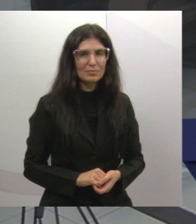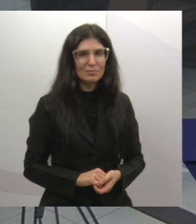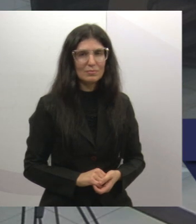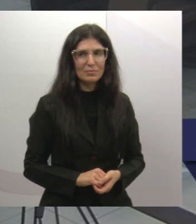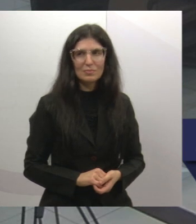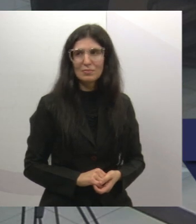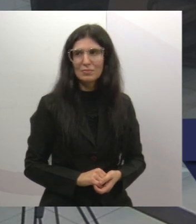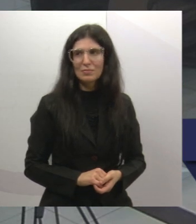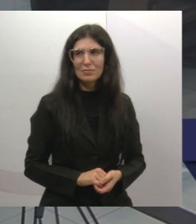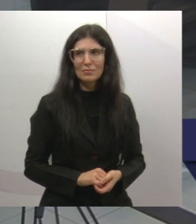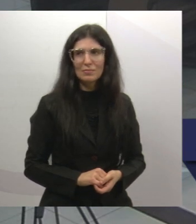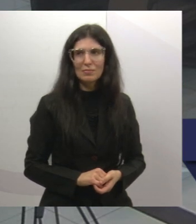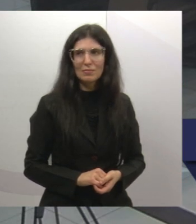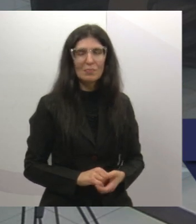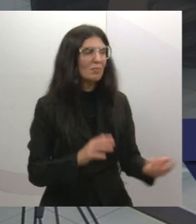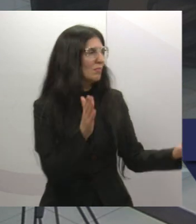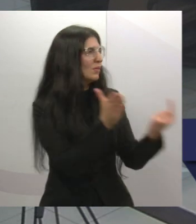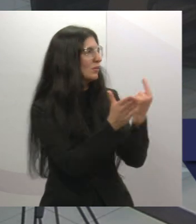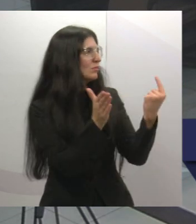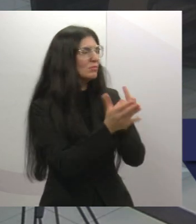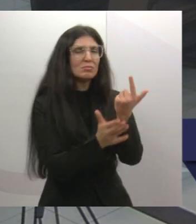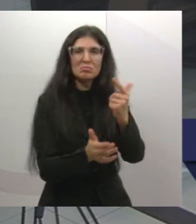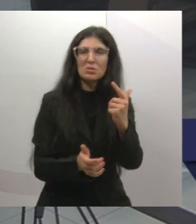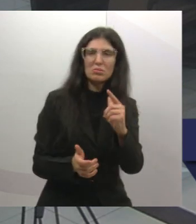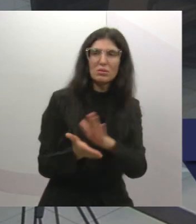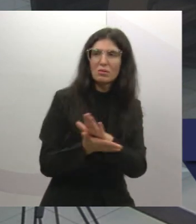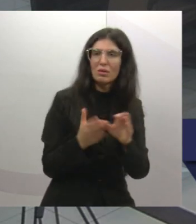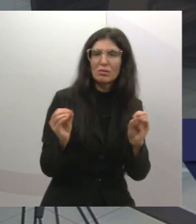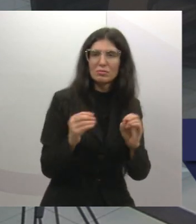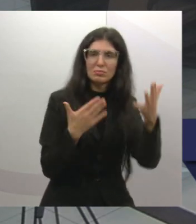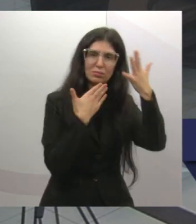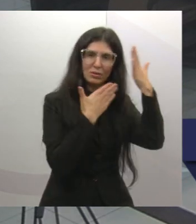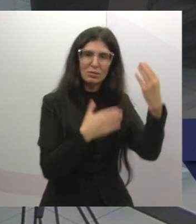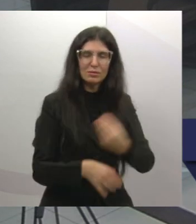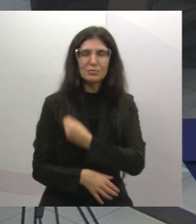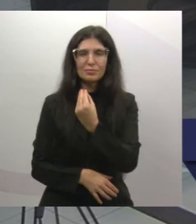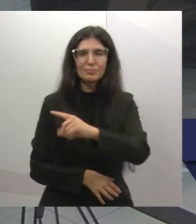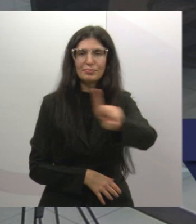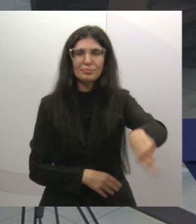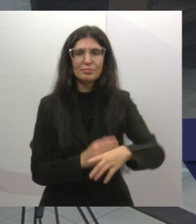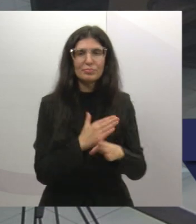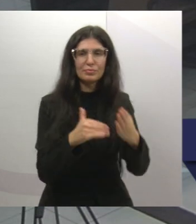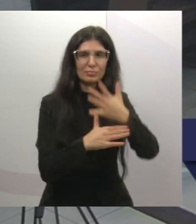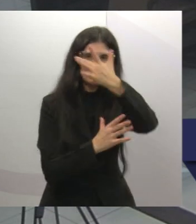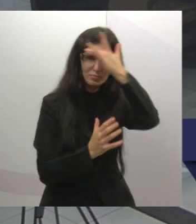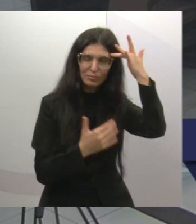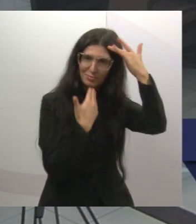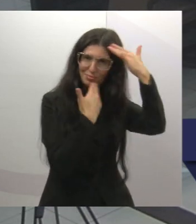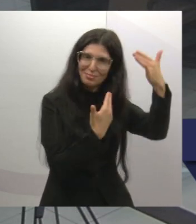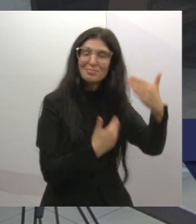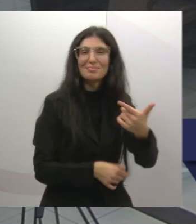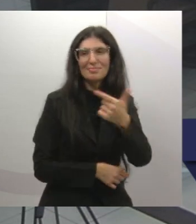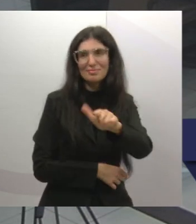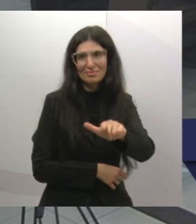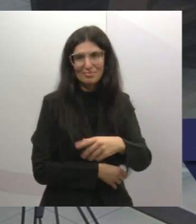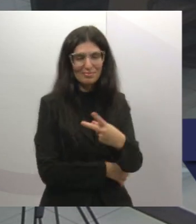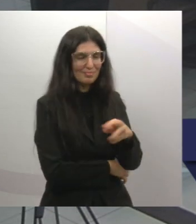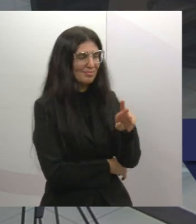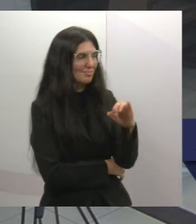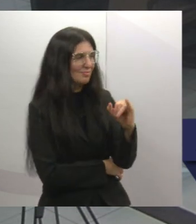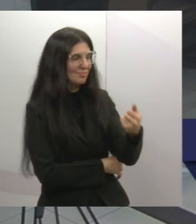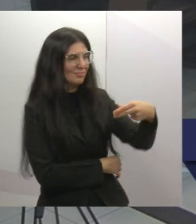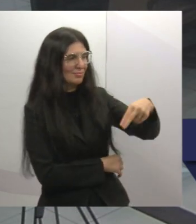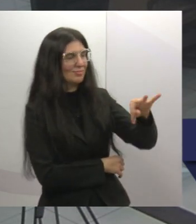Bom, não havendo mais questionamentos, eu agradeço a presença de todos. Muito obrigada mais uma vez, Pirante, por estar disponível